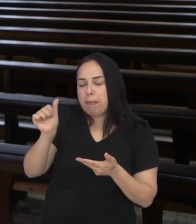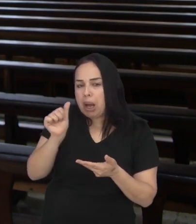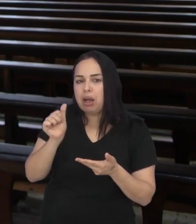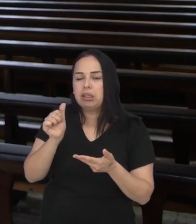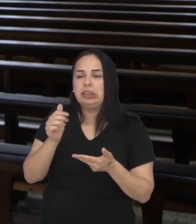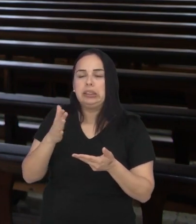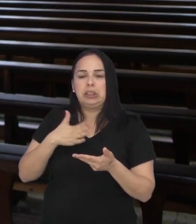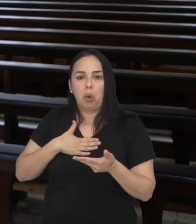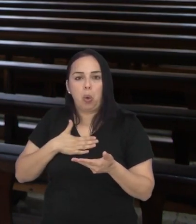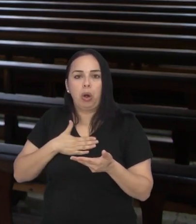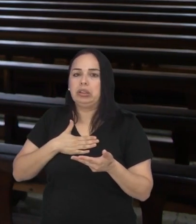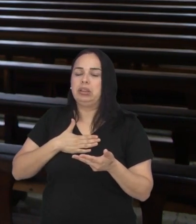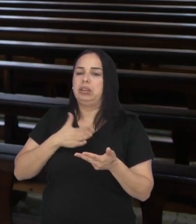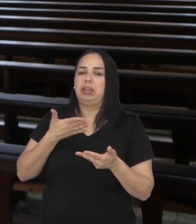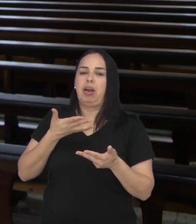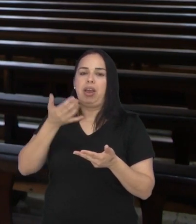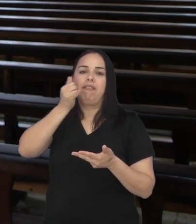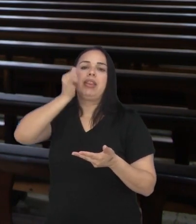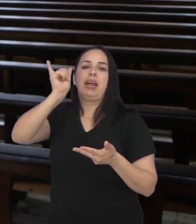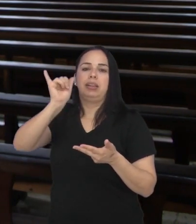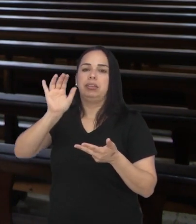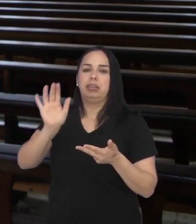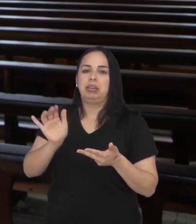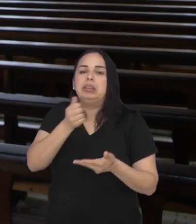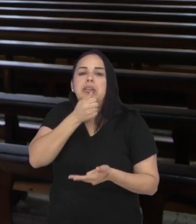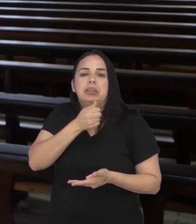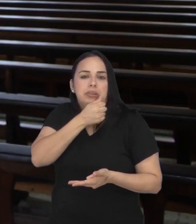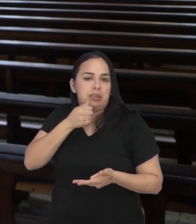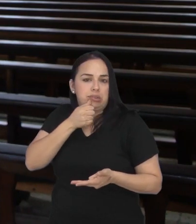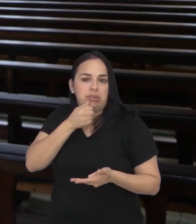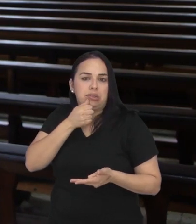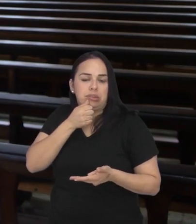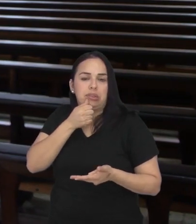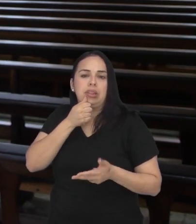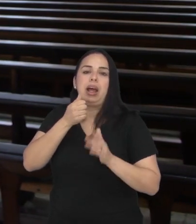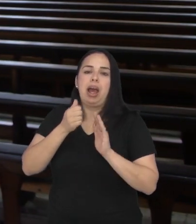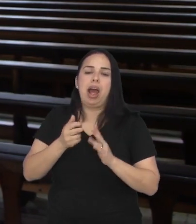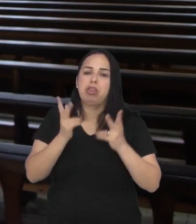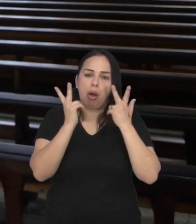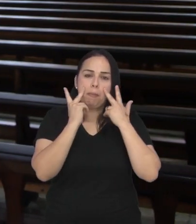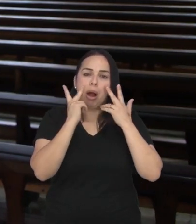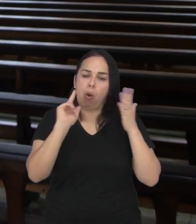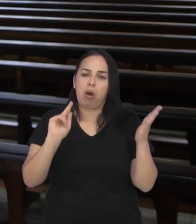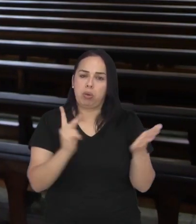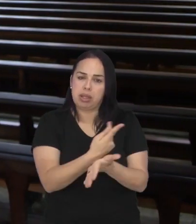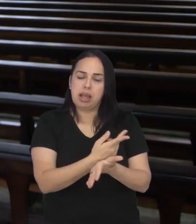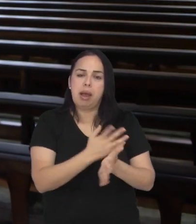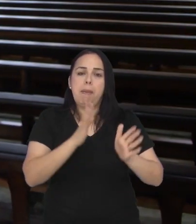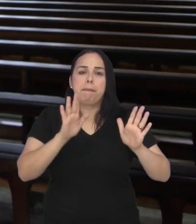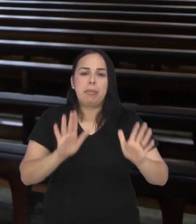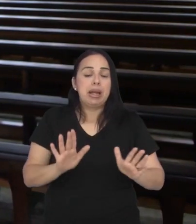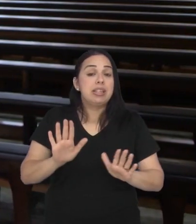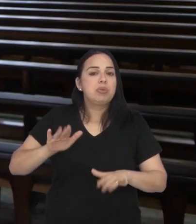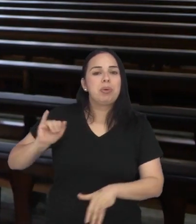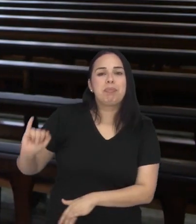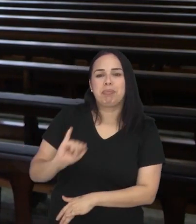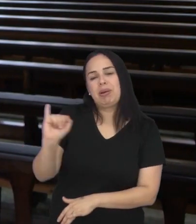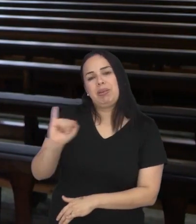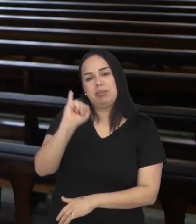da Defesa Civil para unir moradores e autoridades nos trabalhos de prevenção a desastres. A gente volta já.